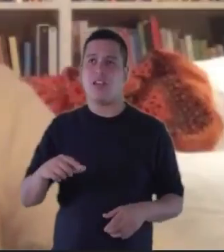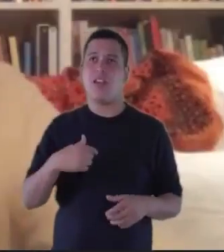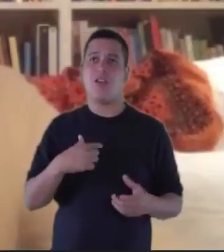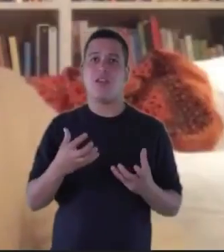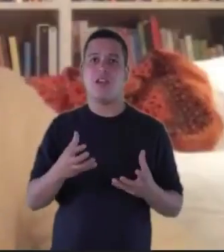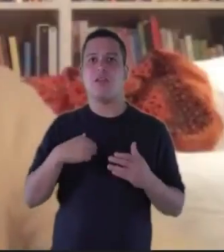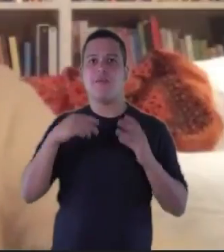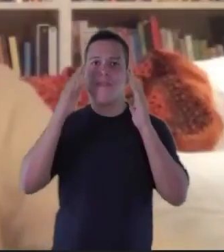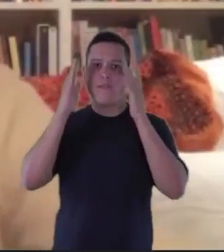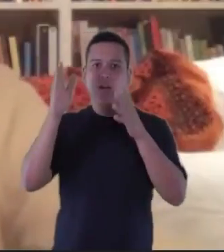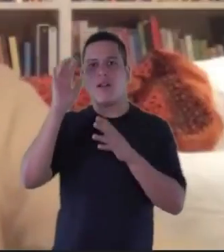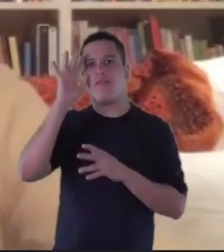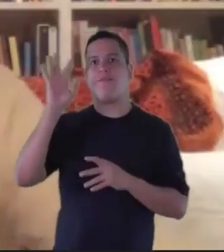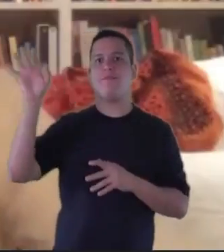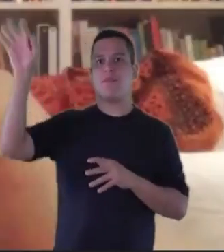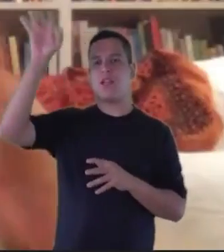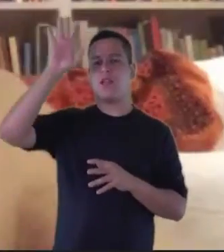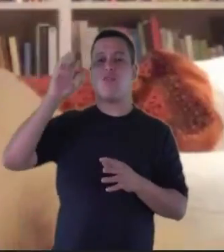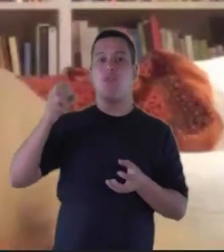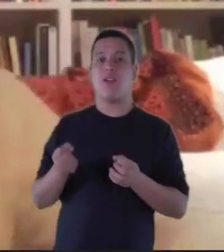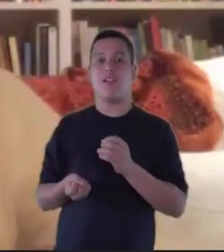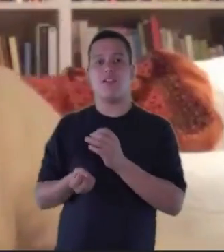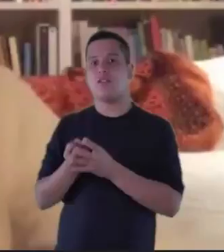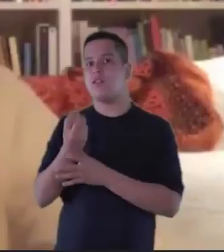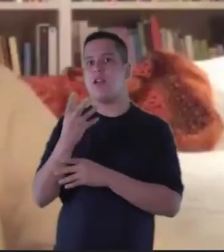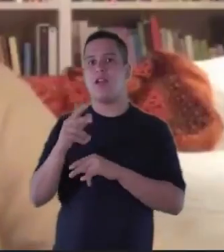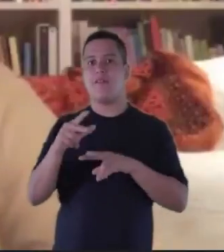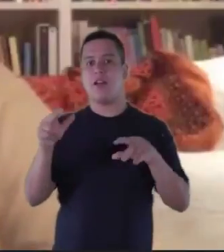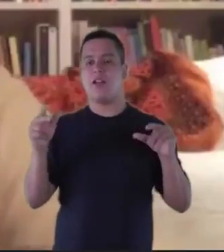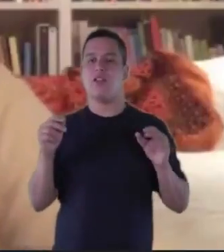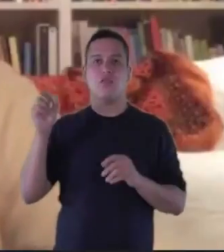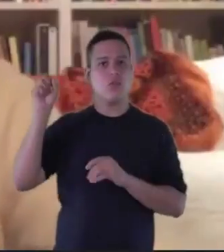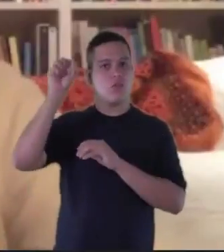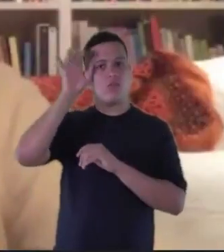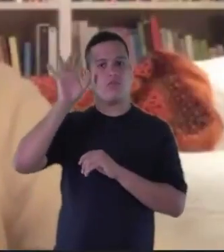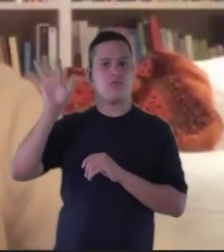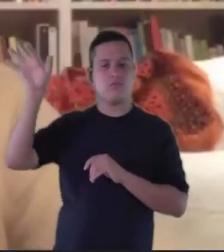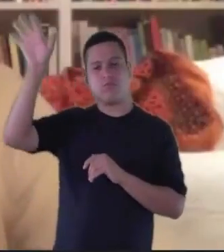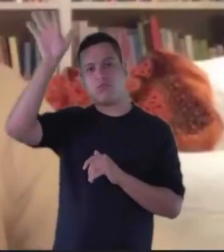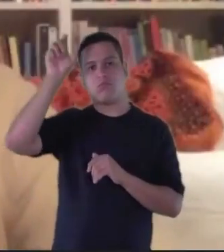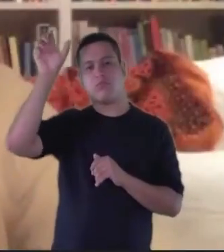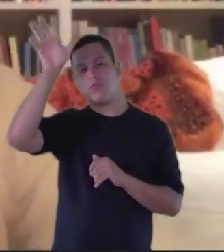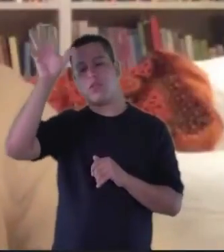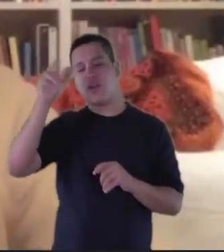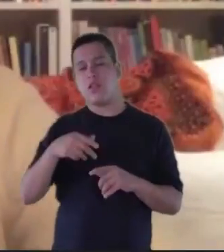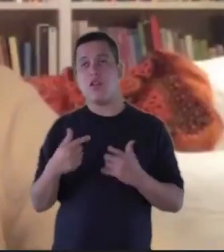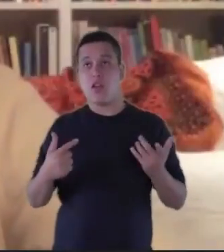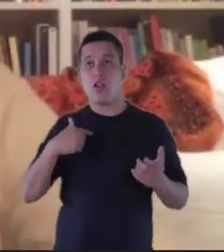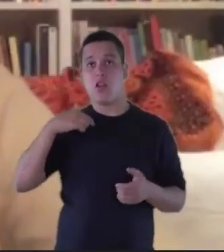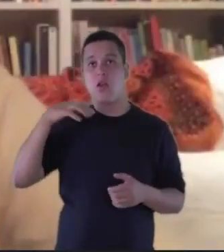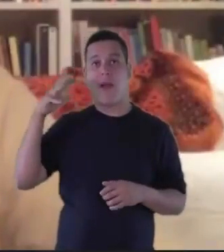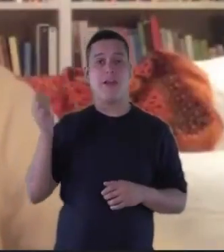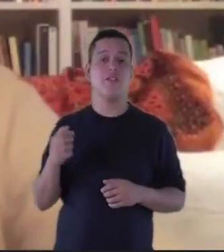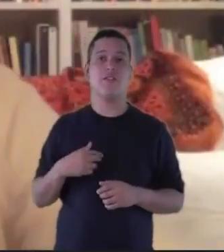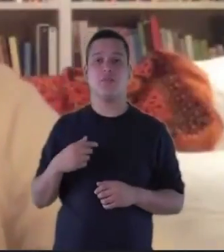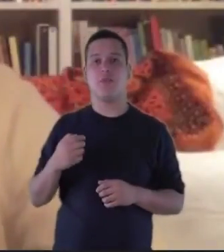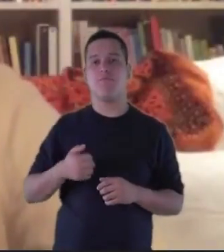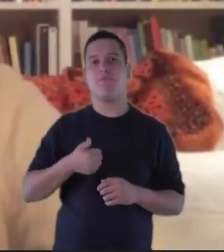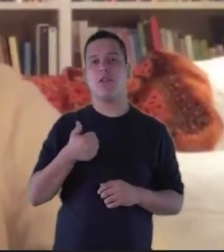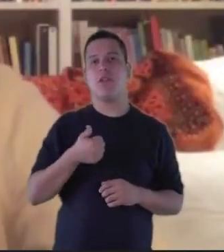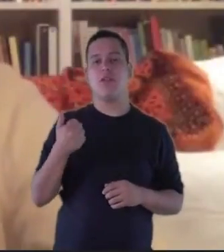da invenção, do universo que não existe e passa a existir, né? Então, nesse sentido, eu acho que a primeira coisa que eu me